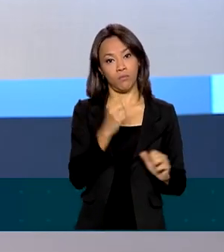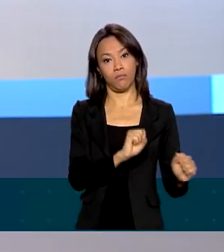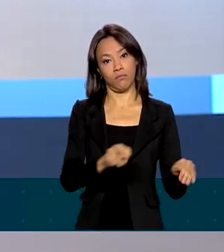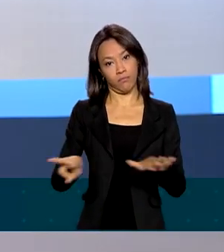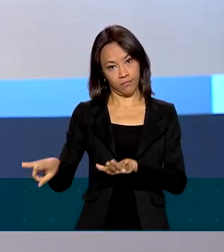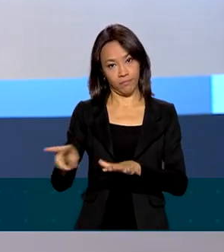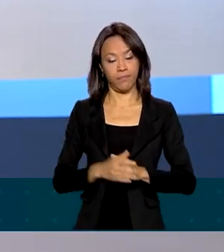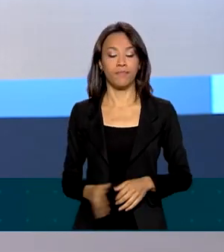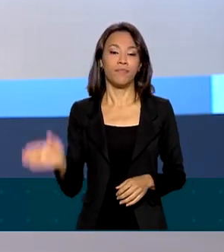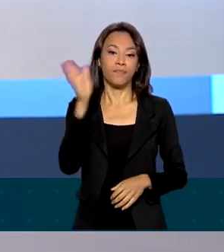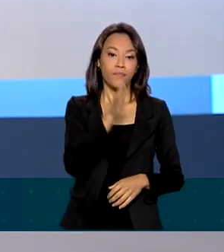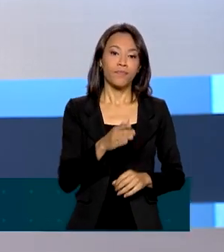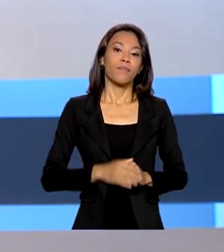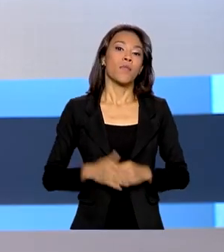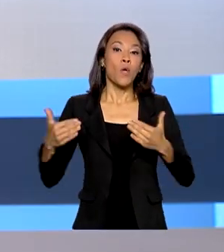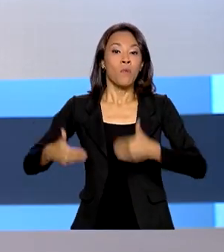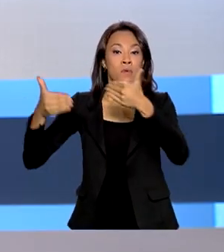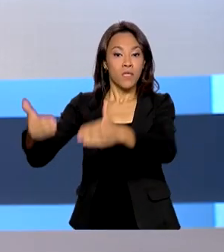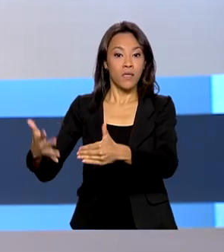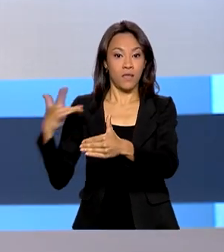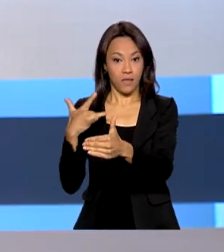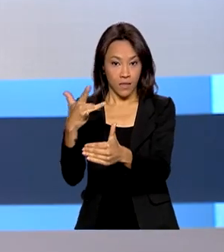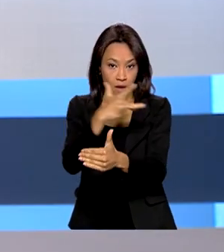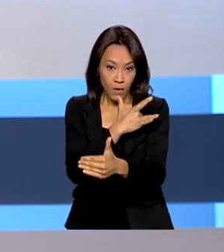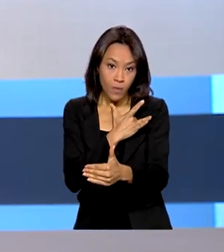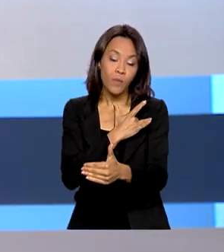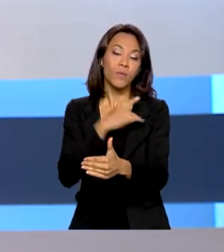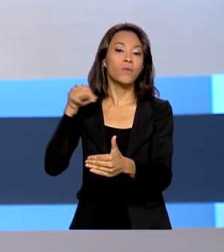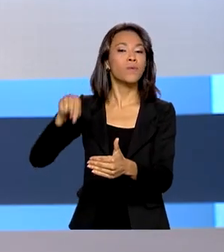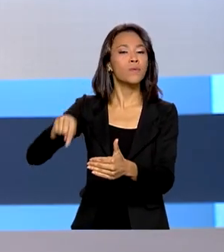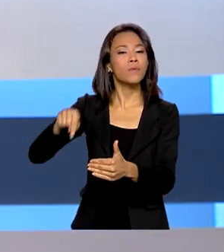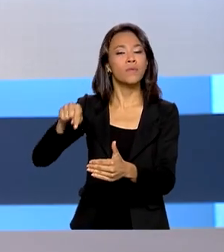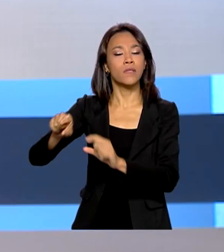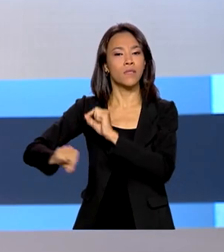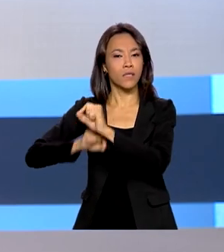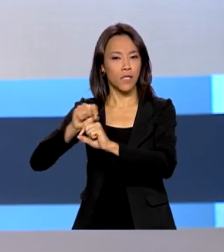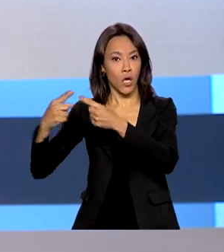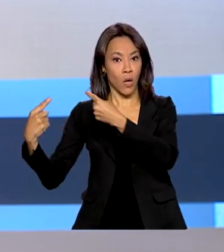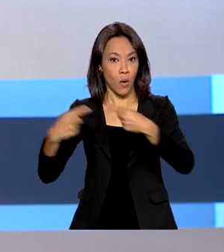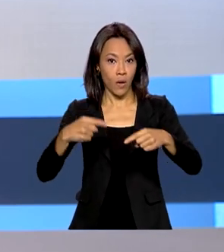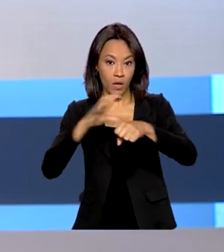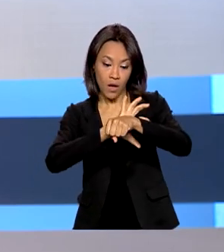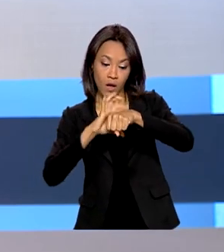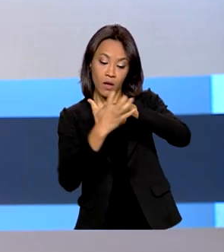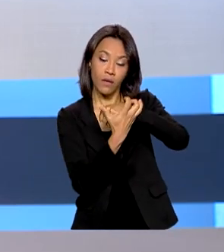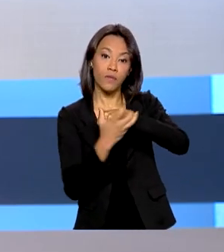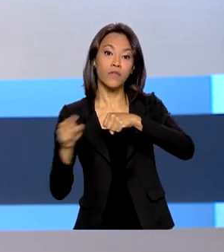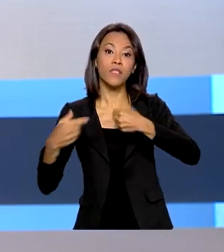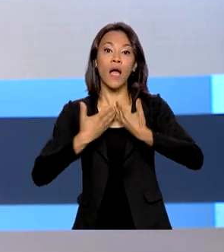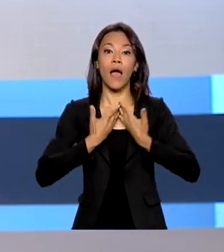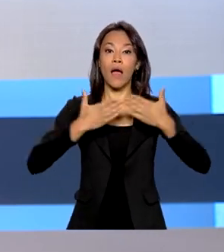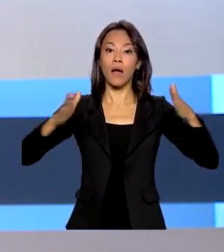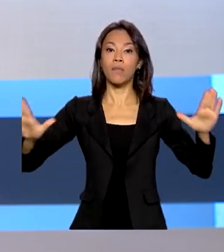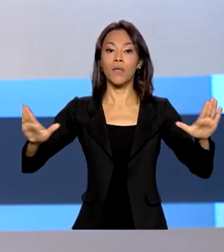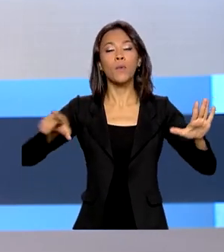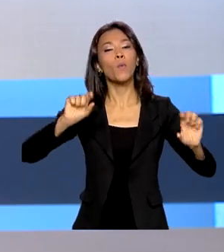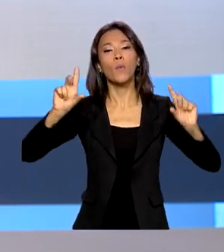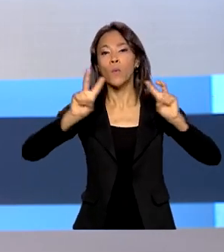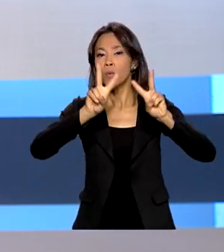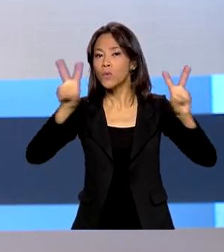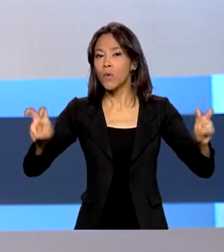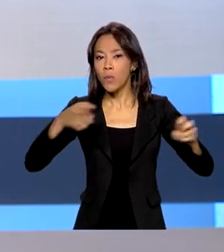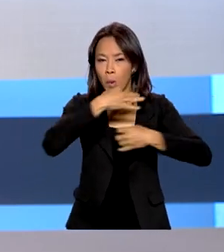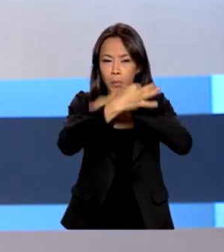e o ministério da saúde por meio da secretaria extraordinária de enfrentamento a cor vídeo disponibilizou a consulta pública sobre a